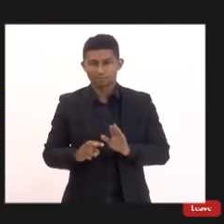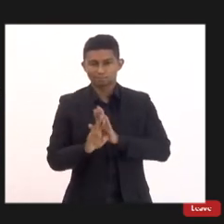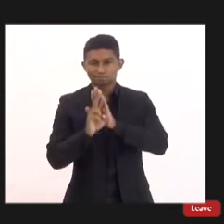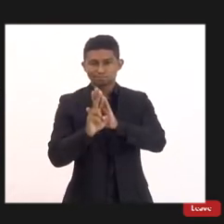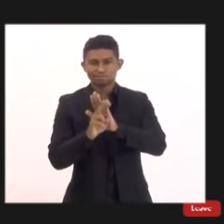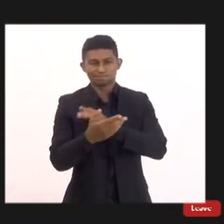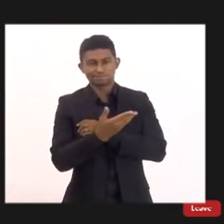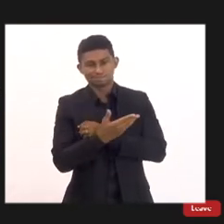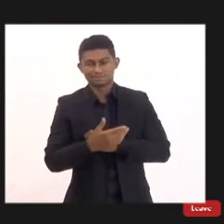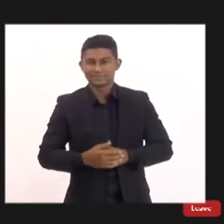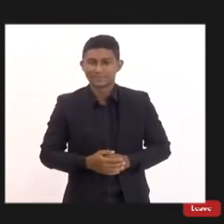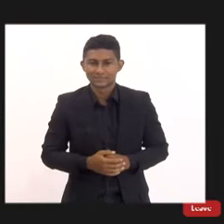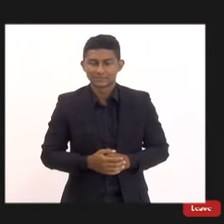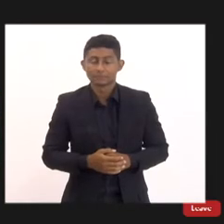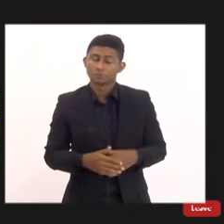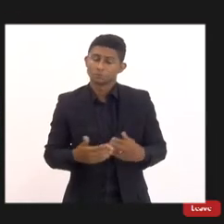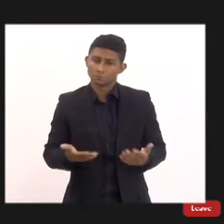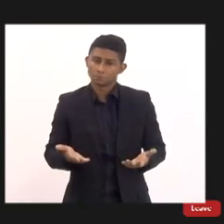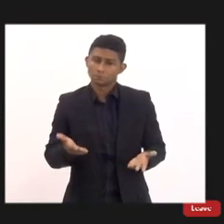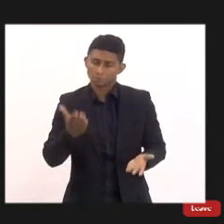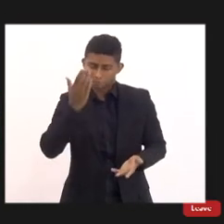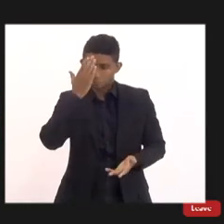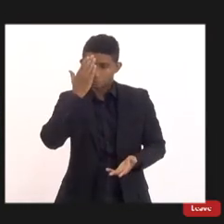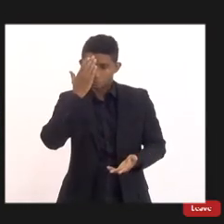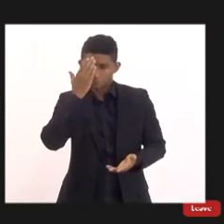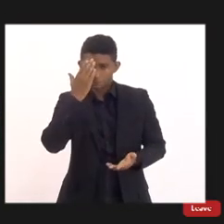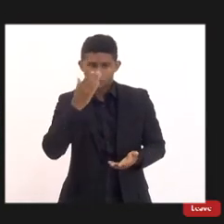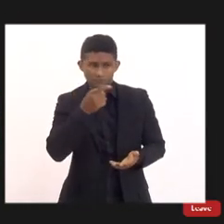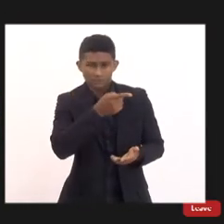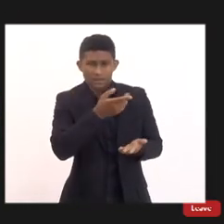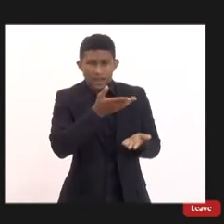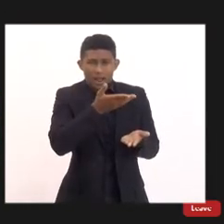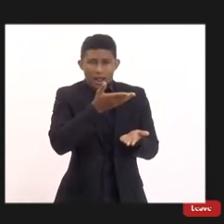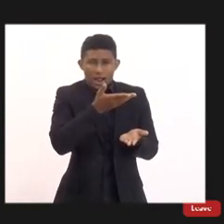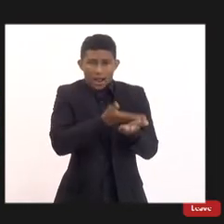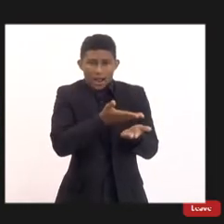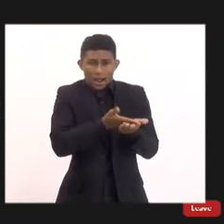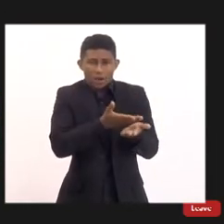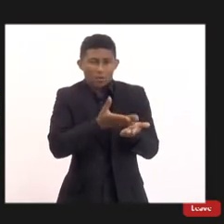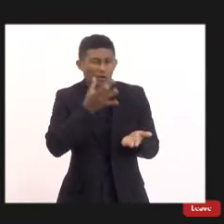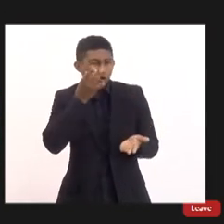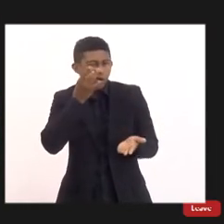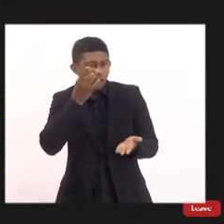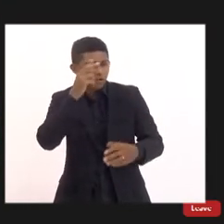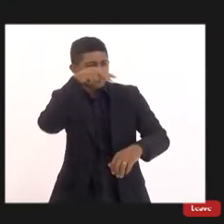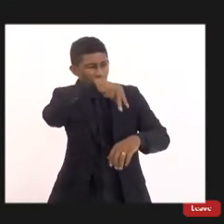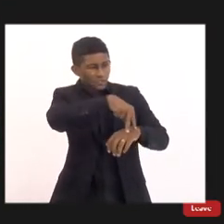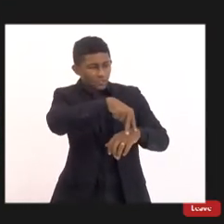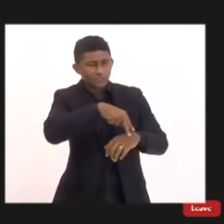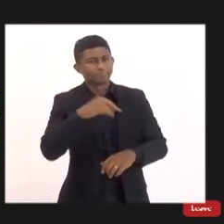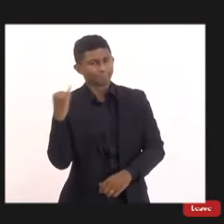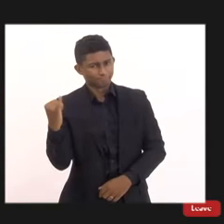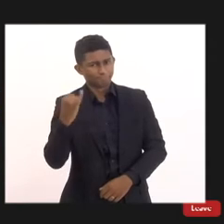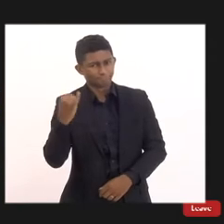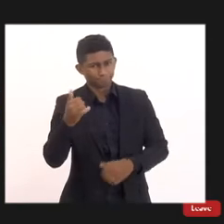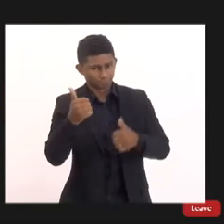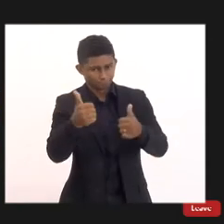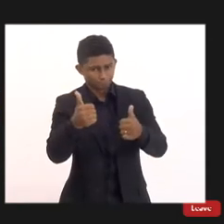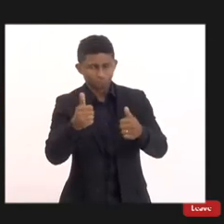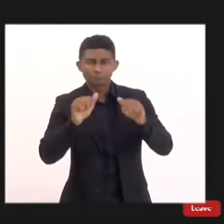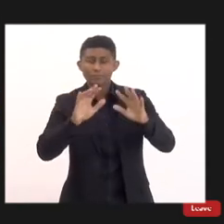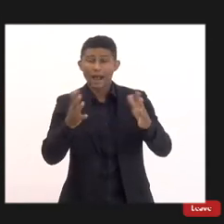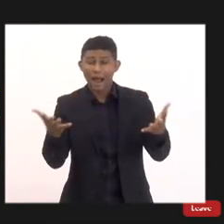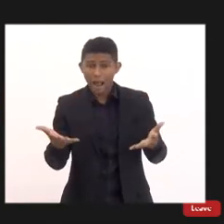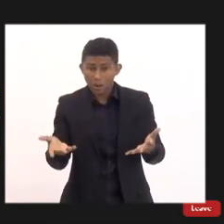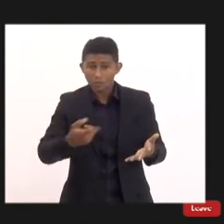nós consideremos, né, que as aulas presenciais sejam de extrema importância, nesse momento o cenário ele tem nos